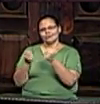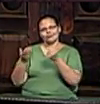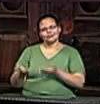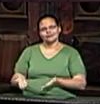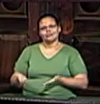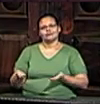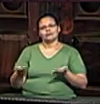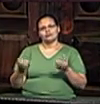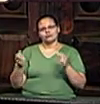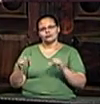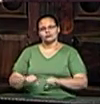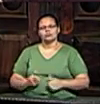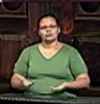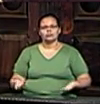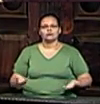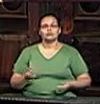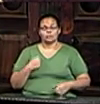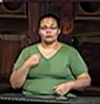por